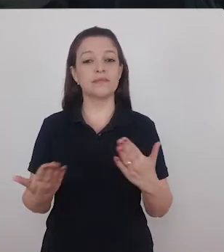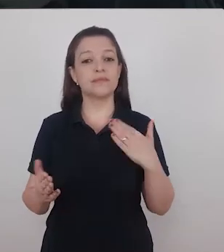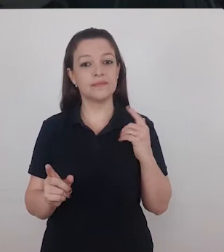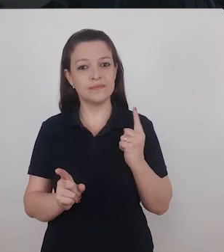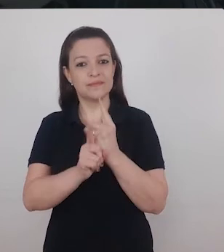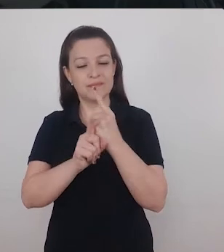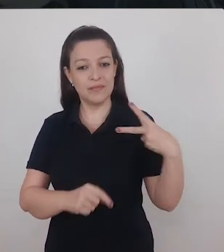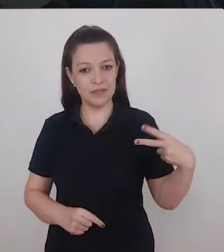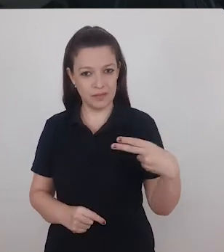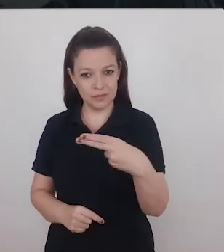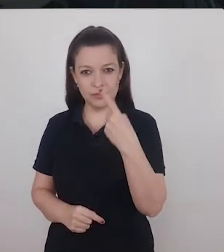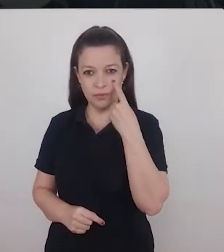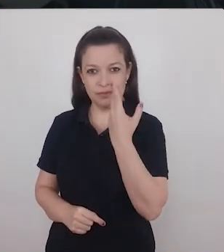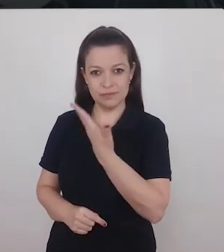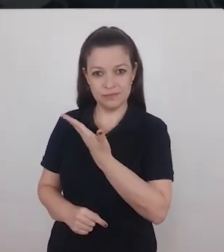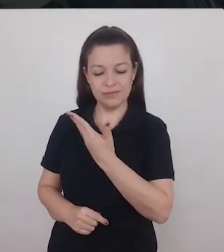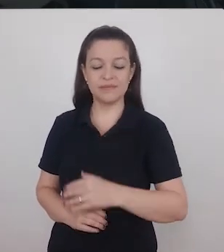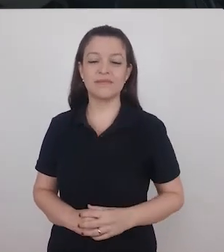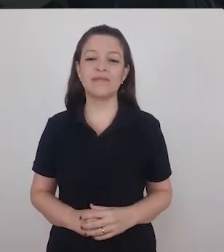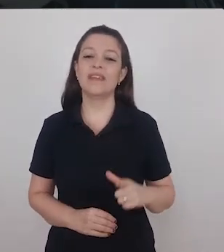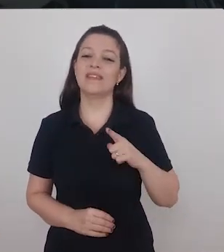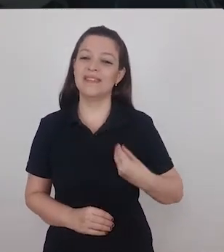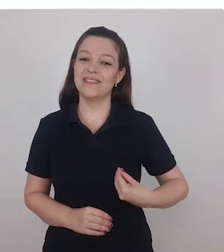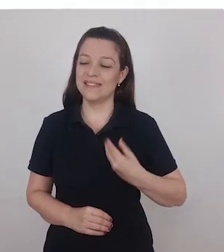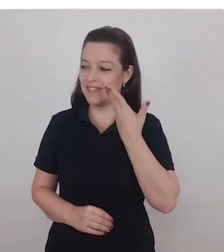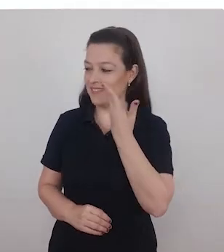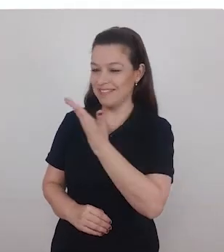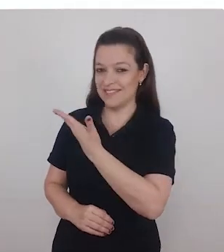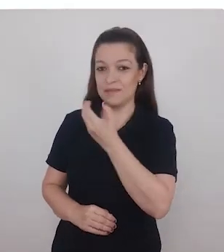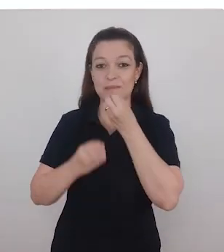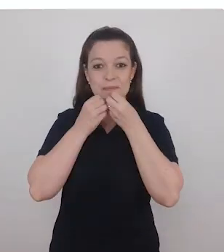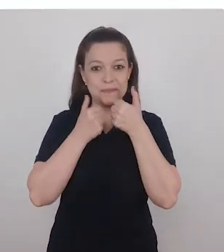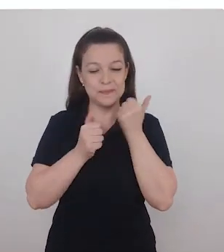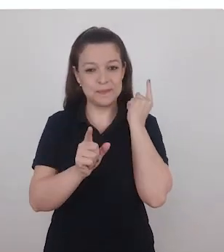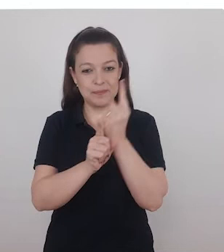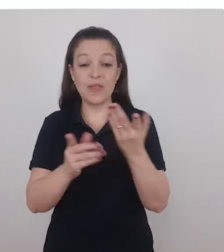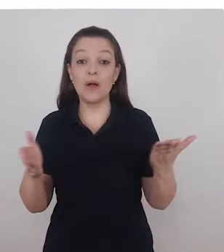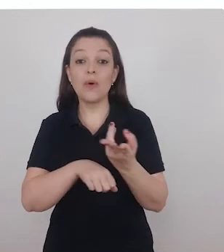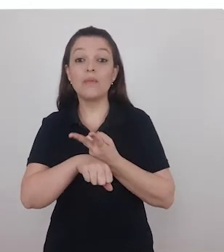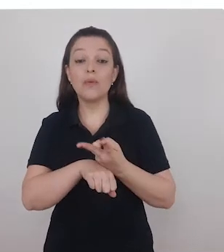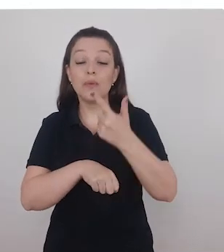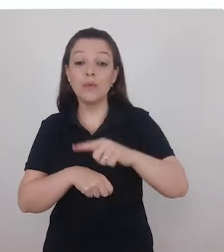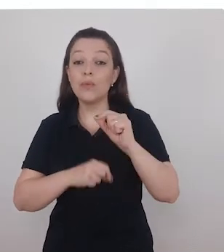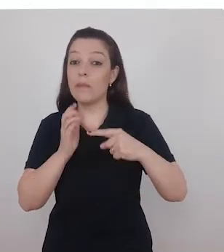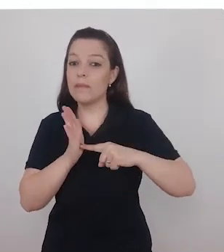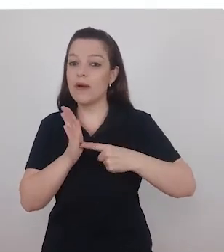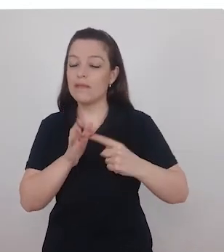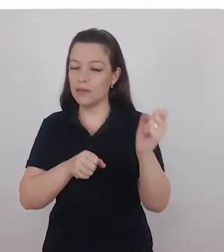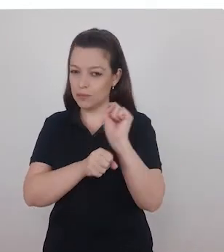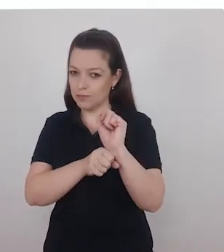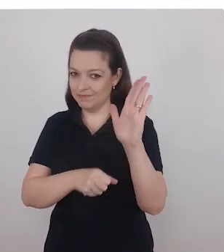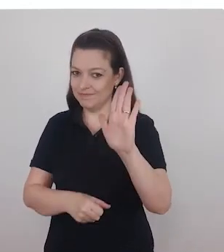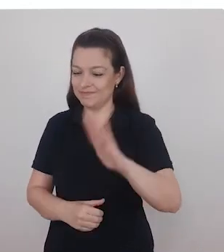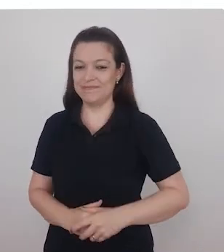E aí, encontraram a tesoura? Está aqui. Muito bem. Agora eu quero que vocês encontrem o parafuso